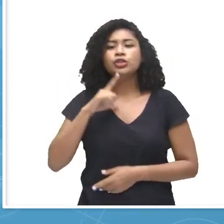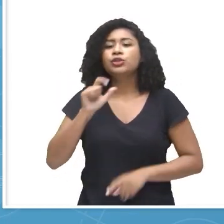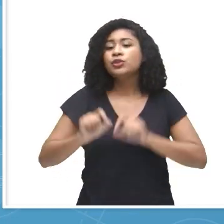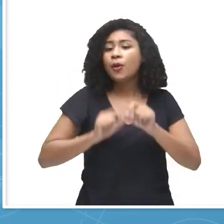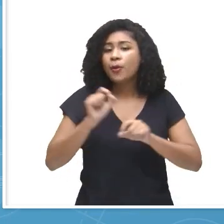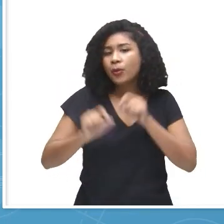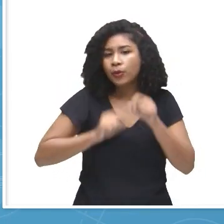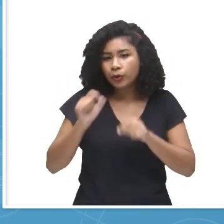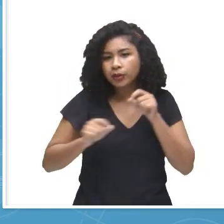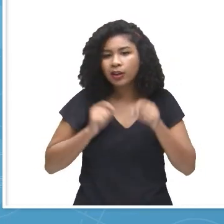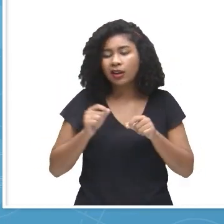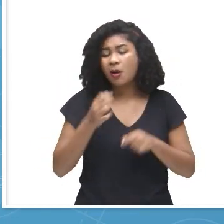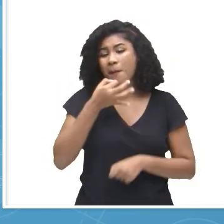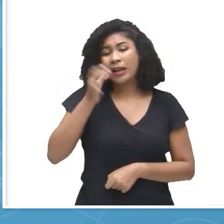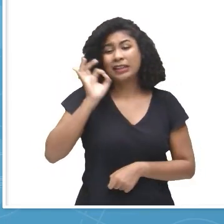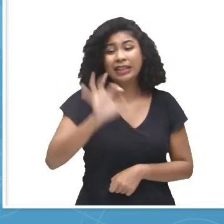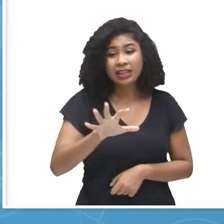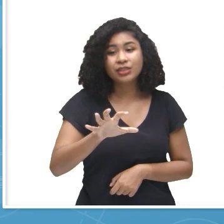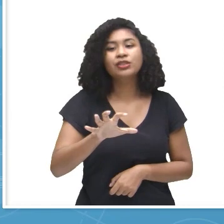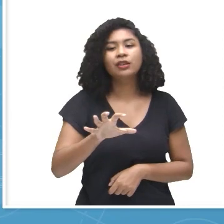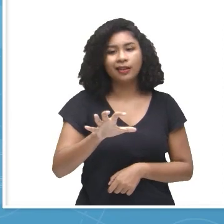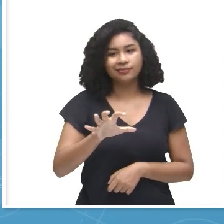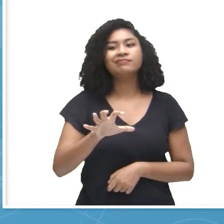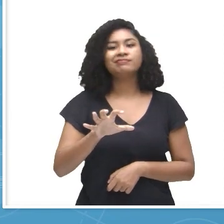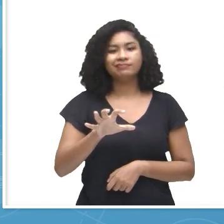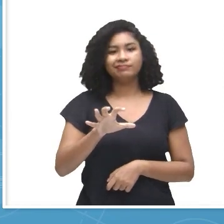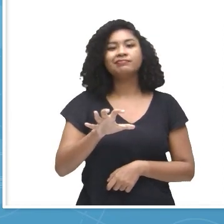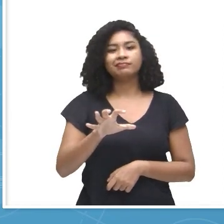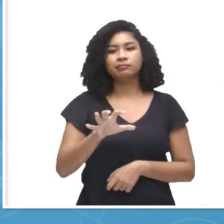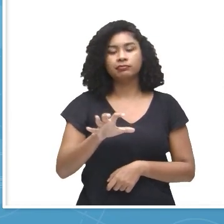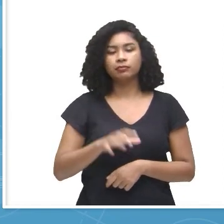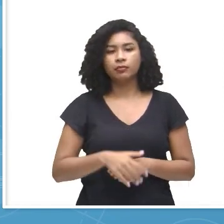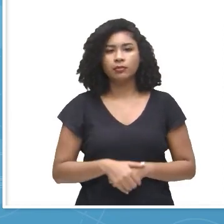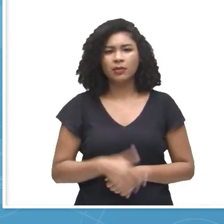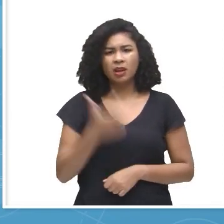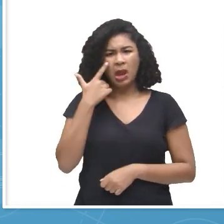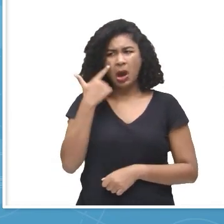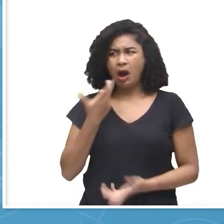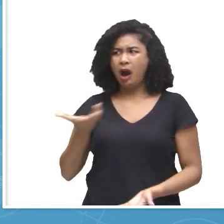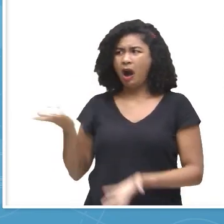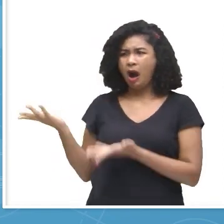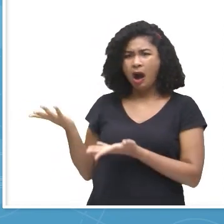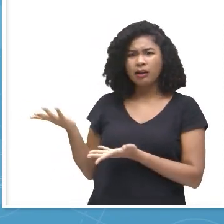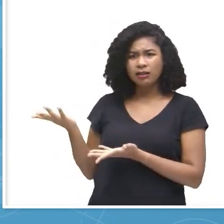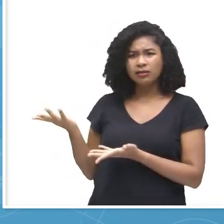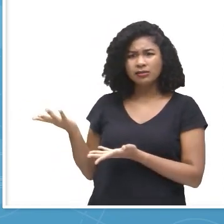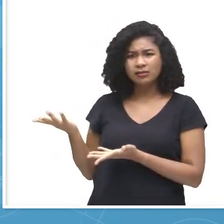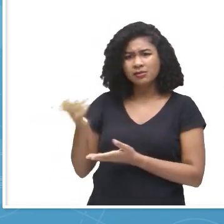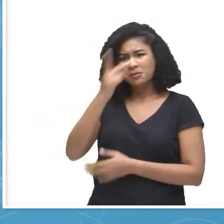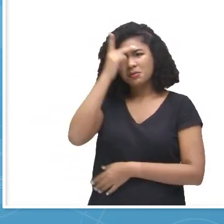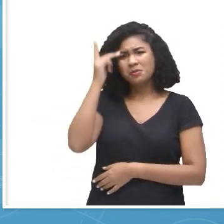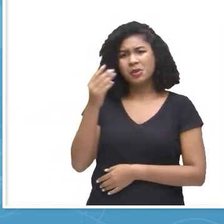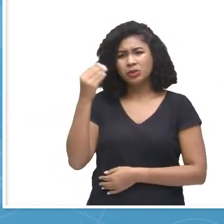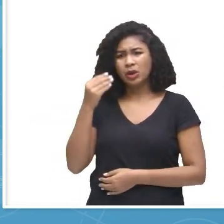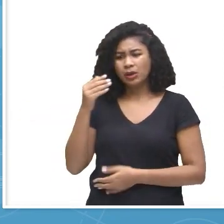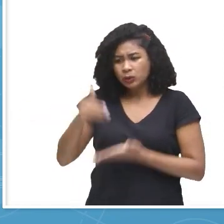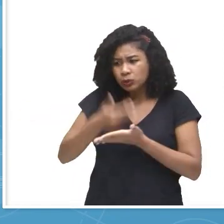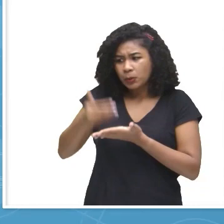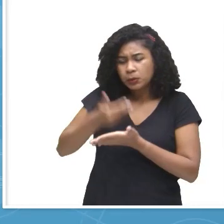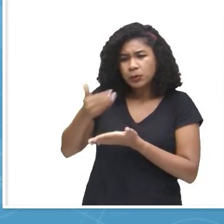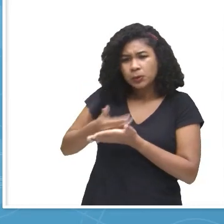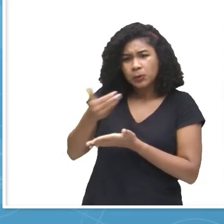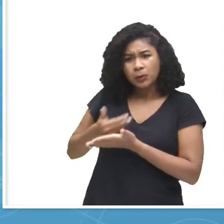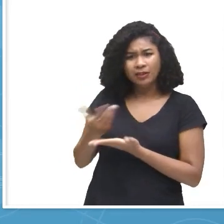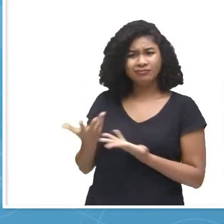trazendo esses desenhos dessas propagandas, mas com o intuito de fazer uma crítica. Olha, esse pessoal está consumindo muita sopa, gente. Então, o artista pegou